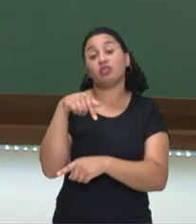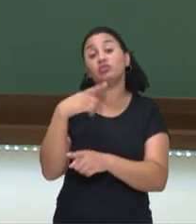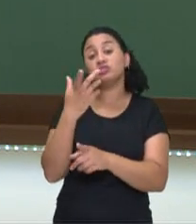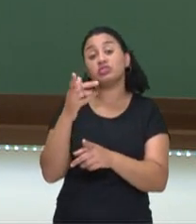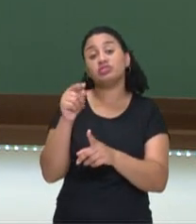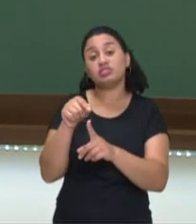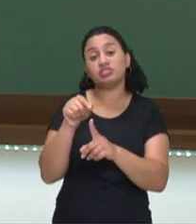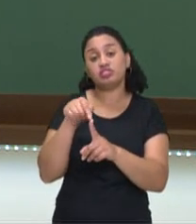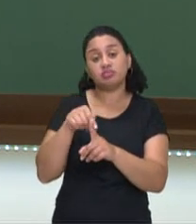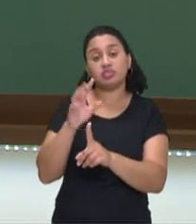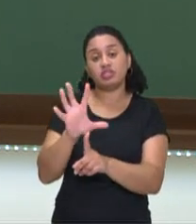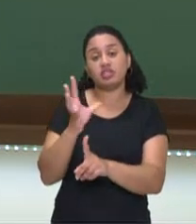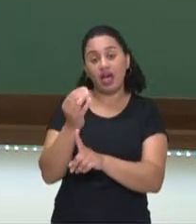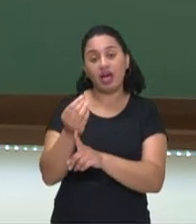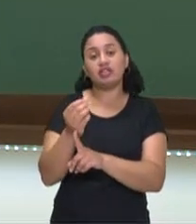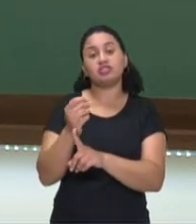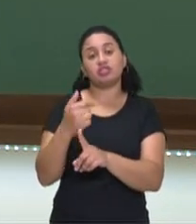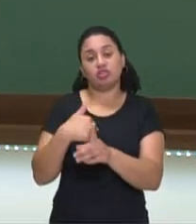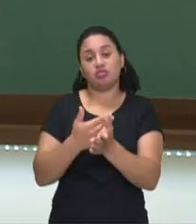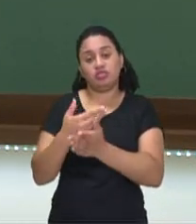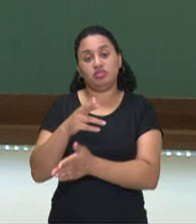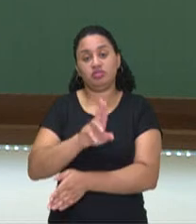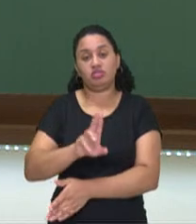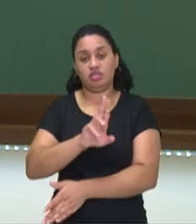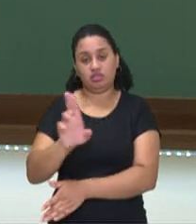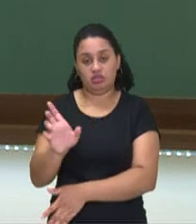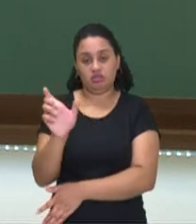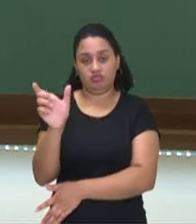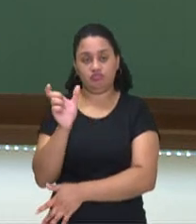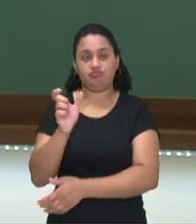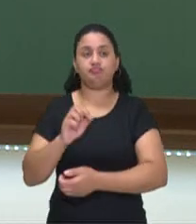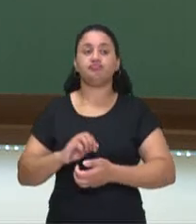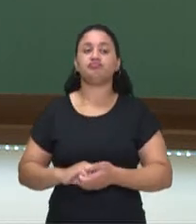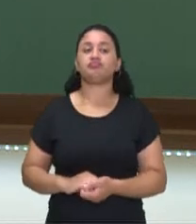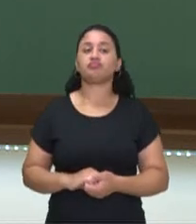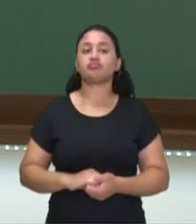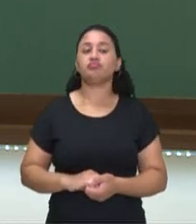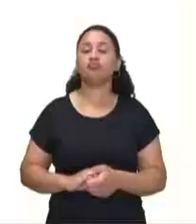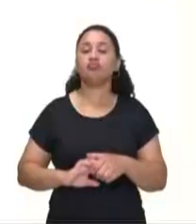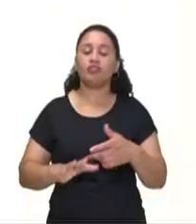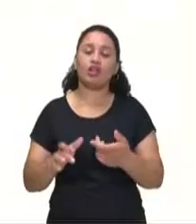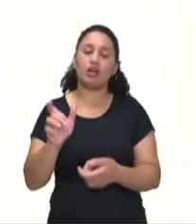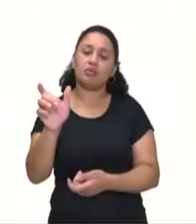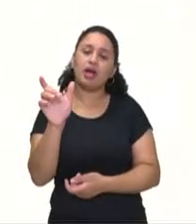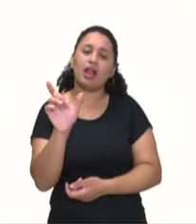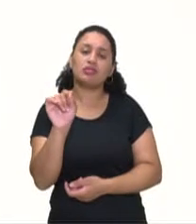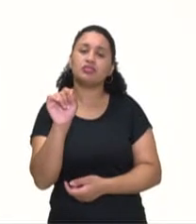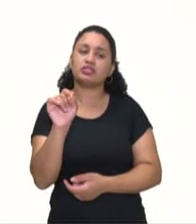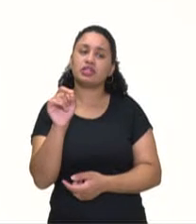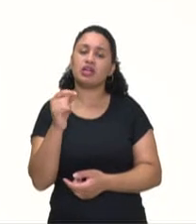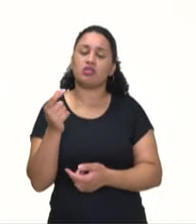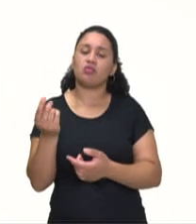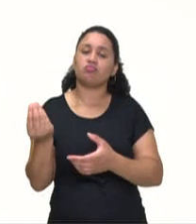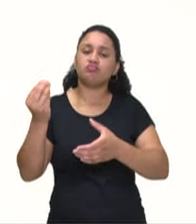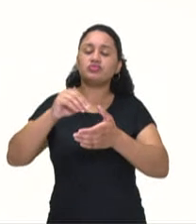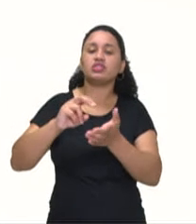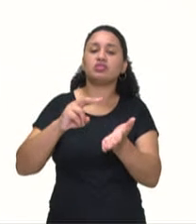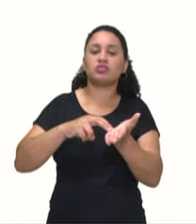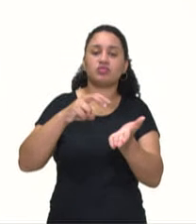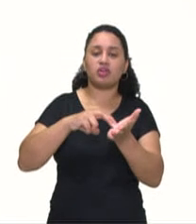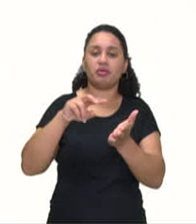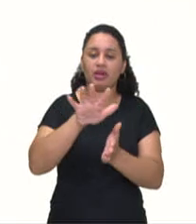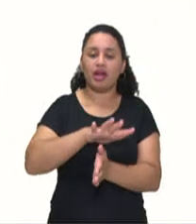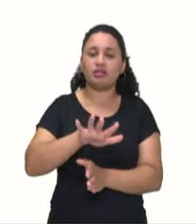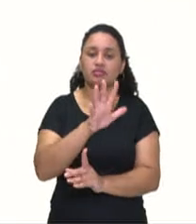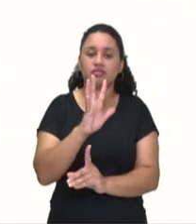arte cinética. O termo é efetivamente incorporado ao vocabulário